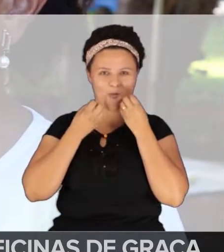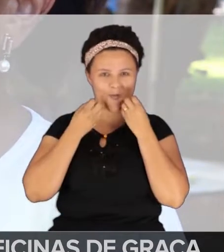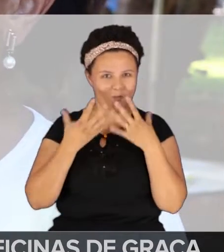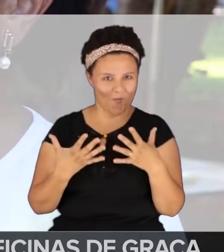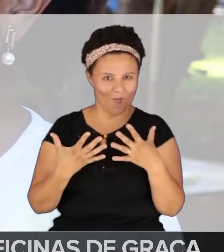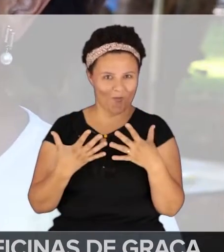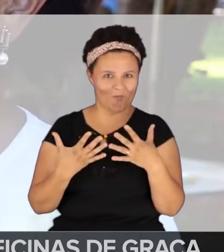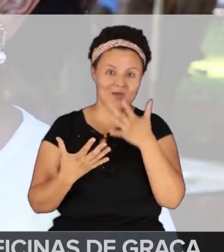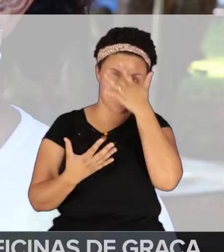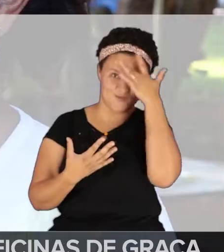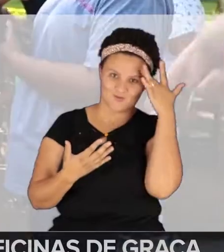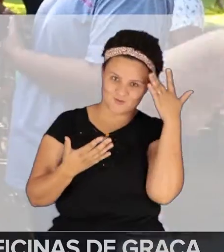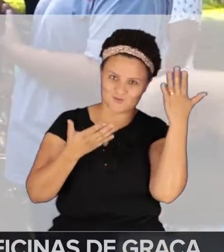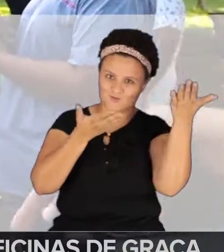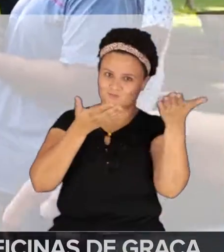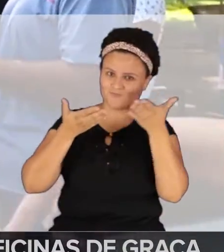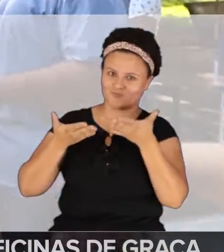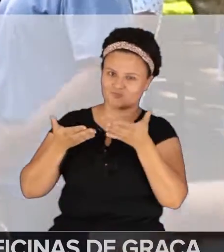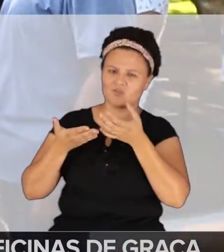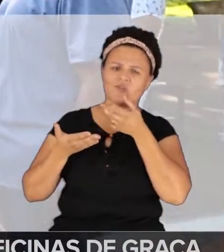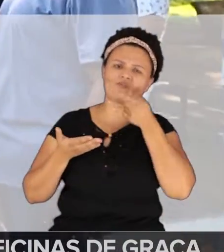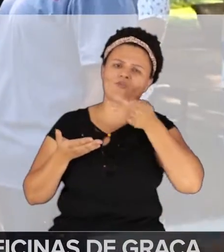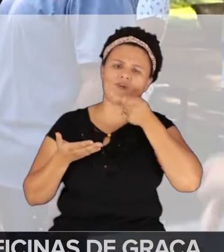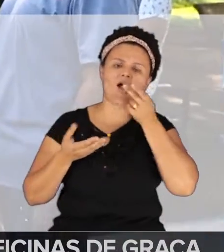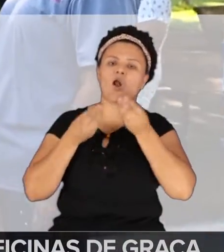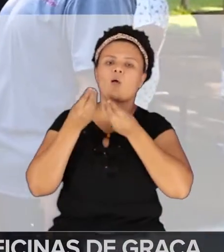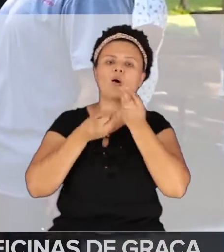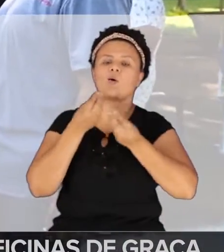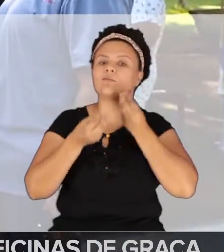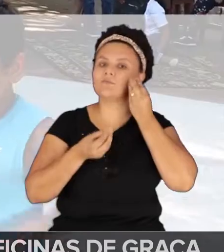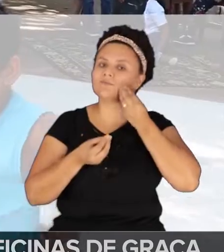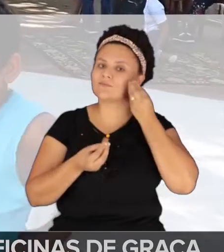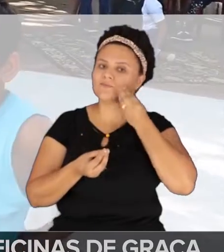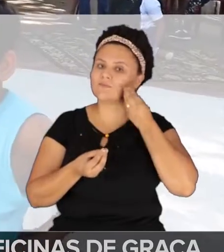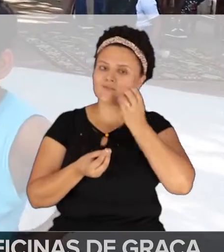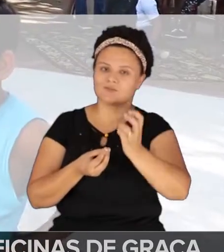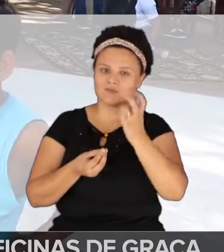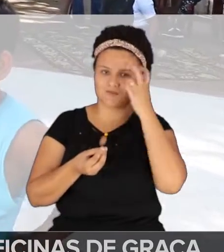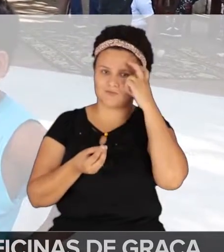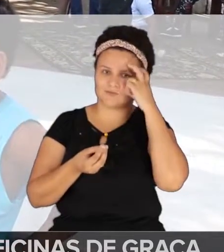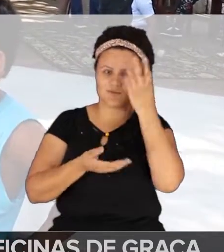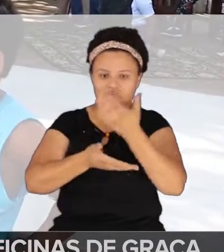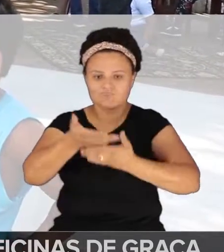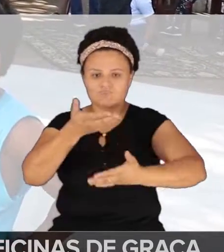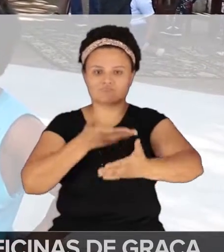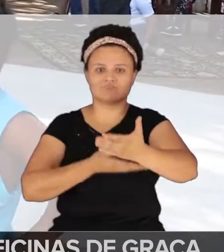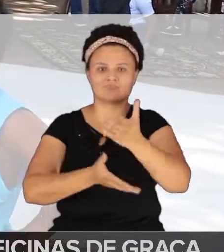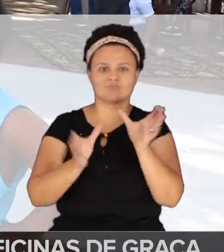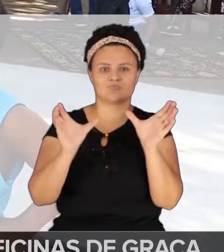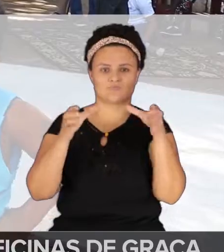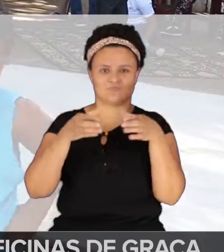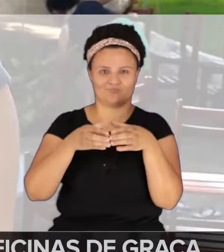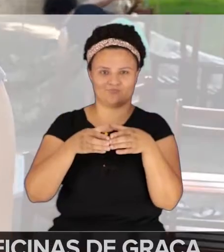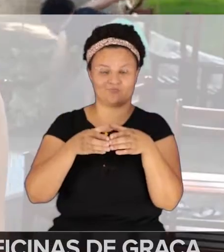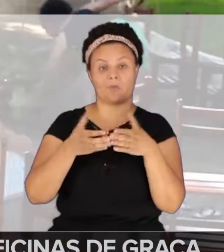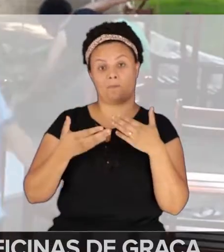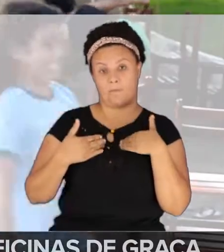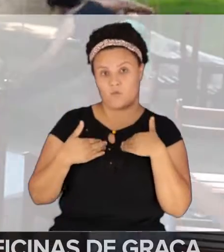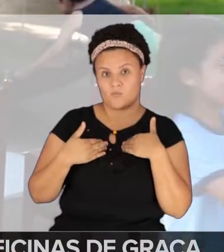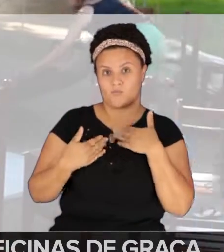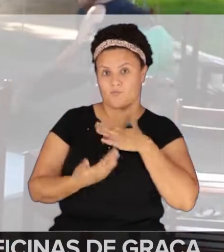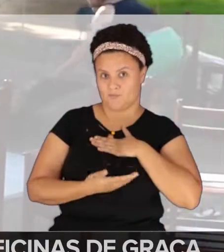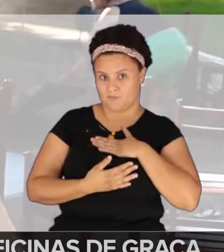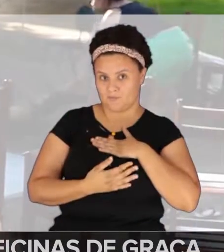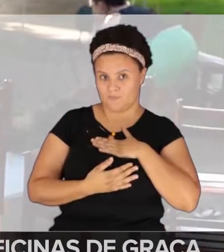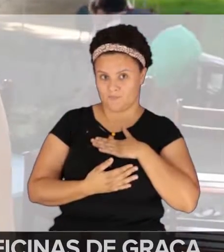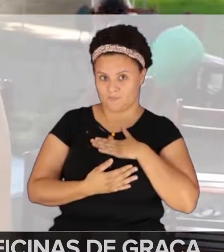Uma surpresa boa para nós. E quem passou por lá conta um pouco sobre a experiência cultural e a interação com a comunidade.